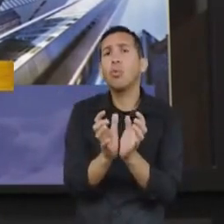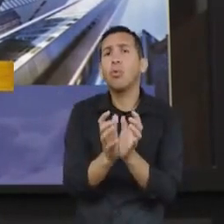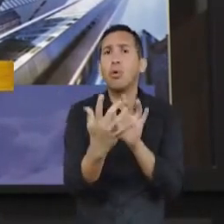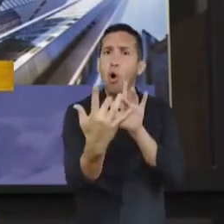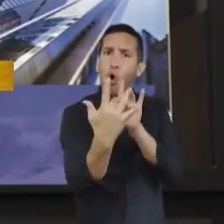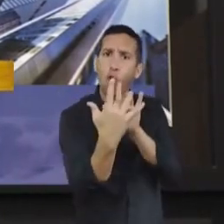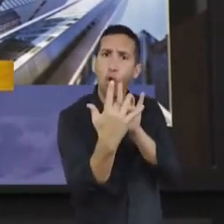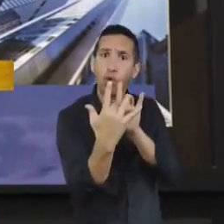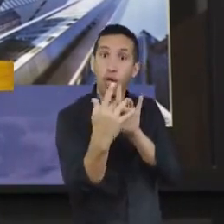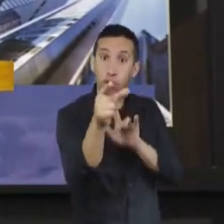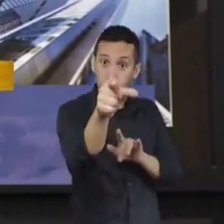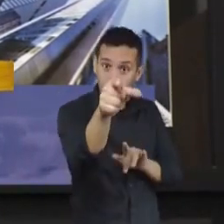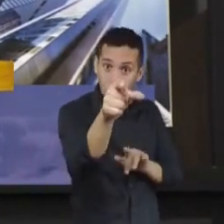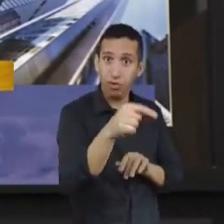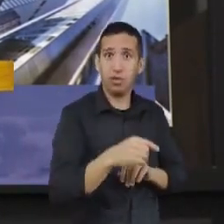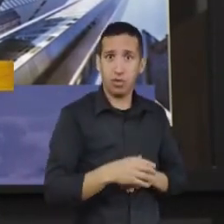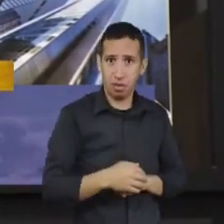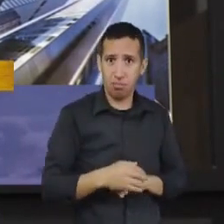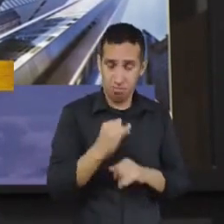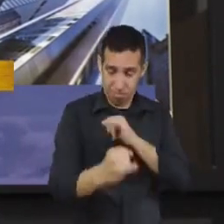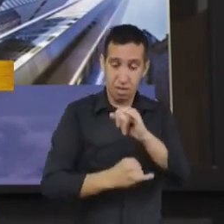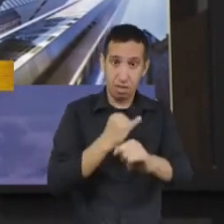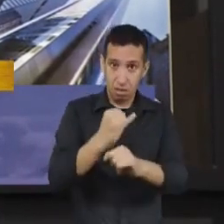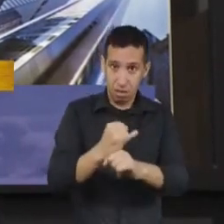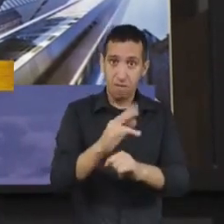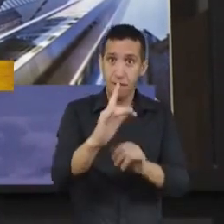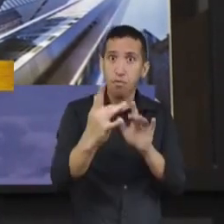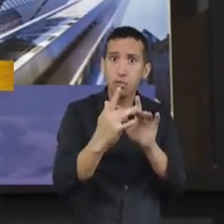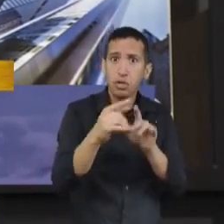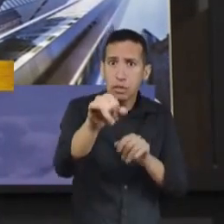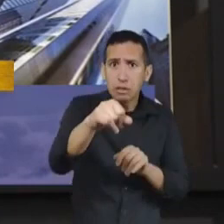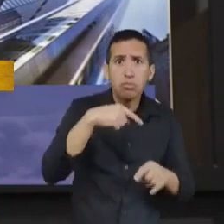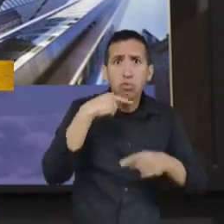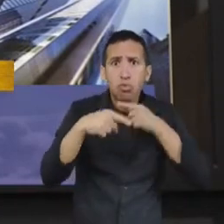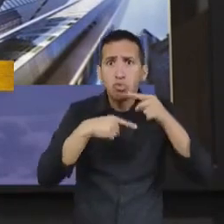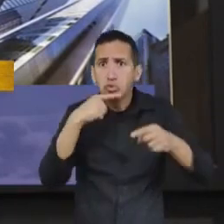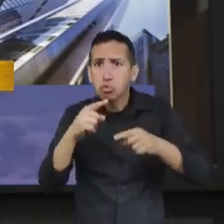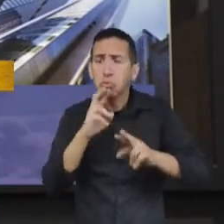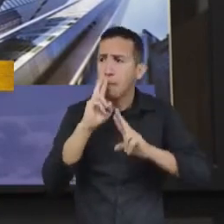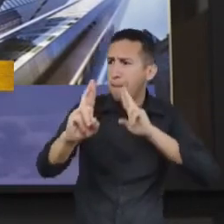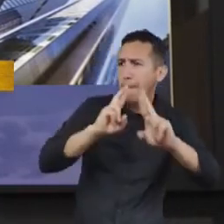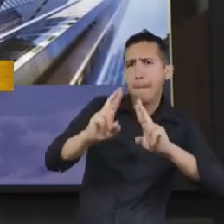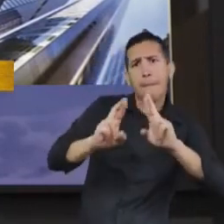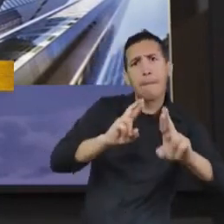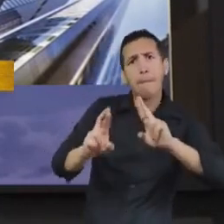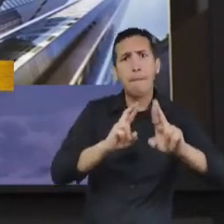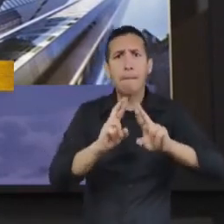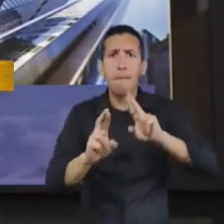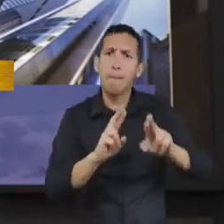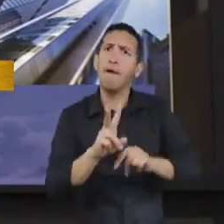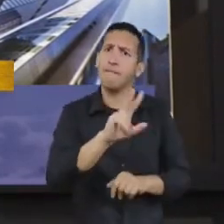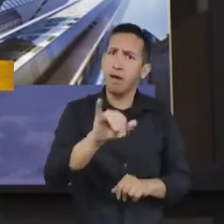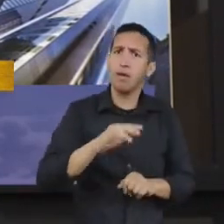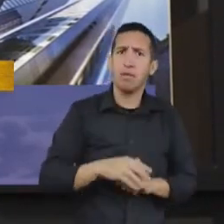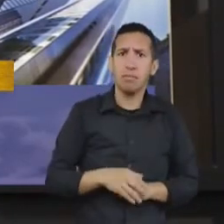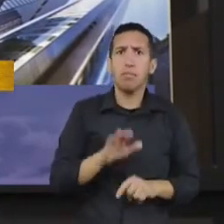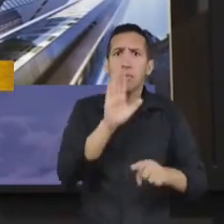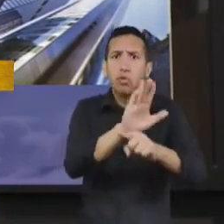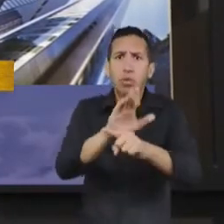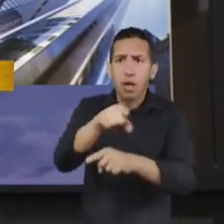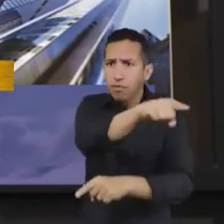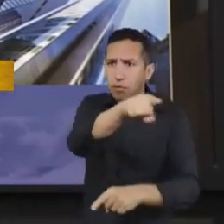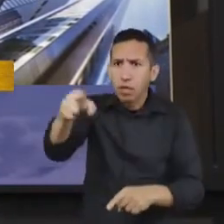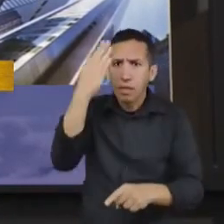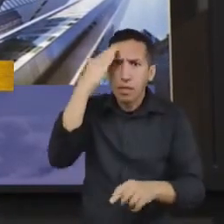batendo um papo com você ao vivo pela internet para tirar dúvidas para ampliar este entendimento para